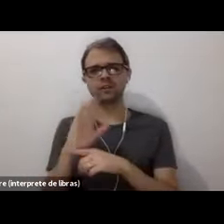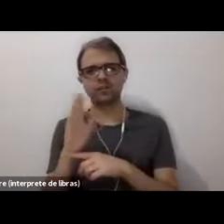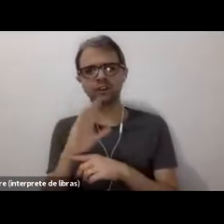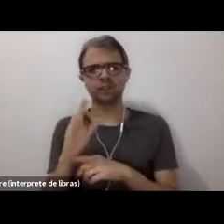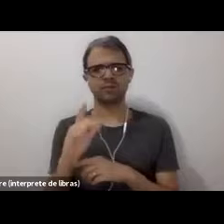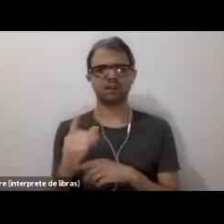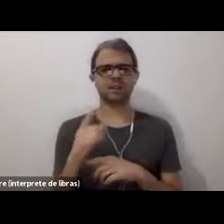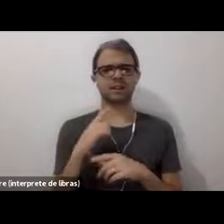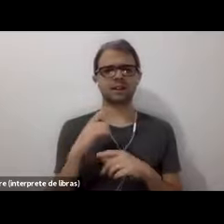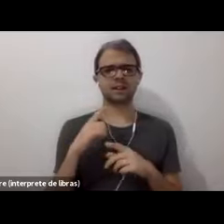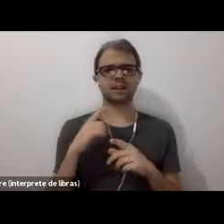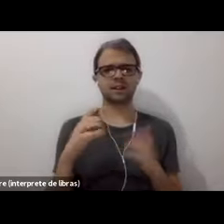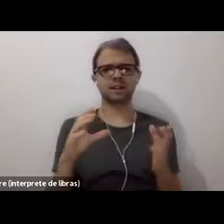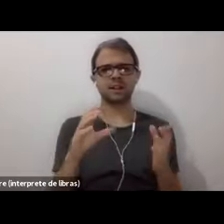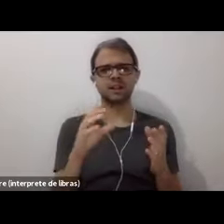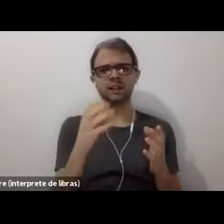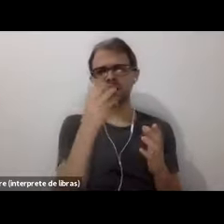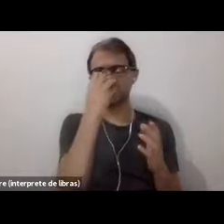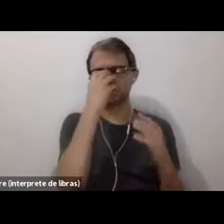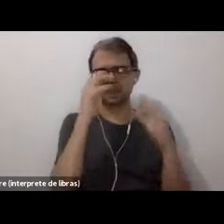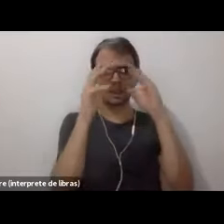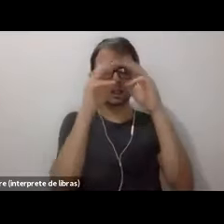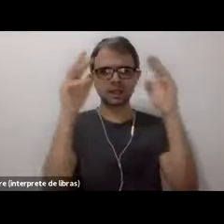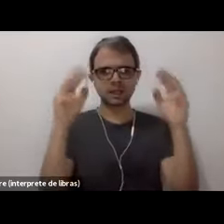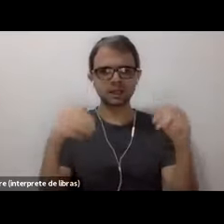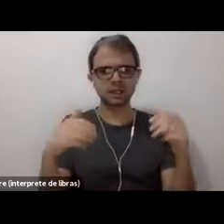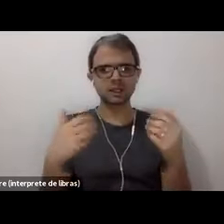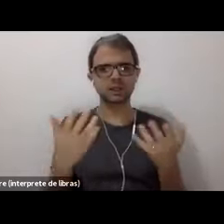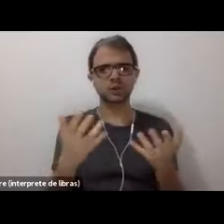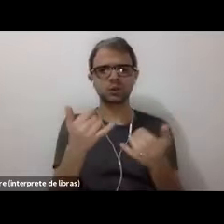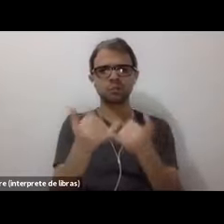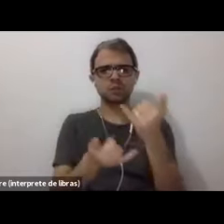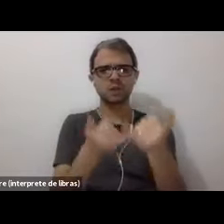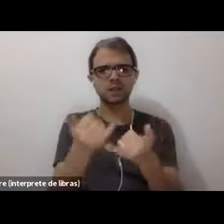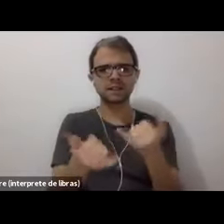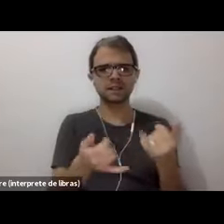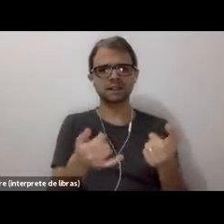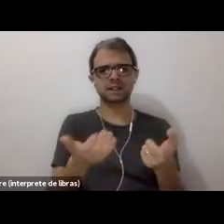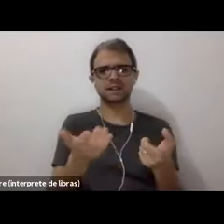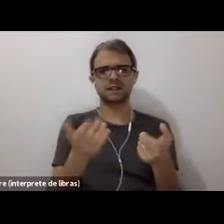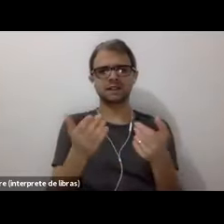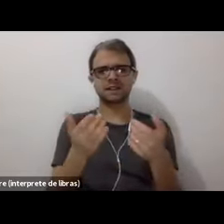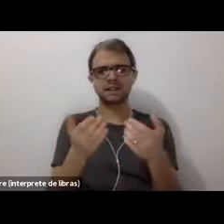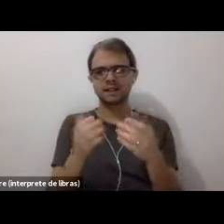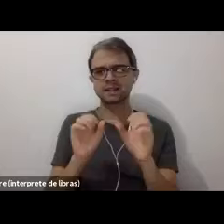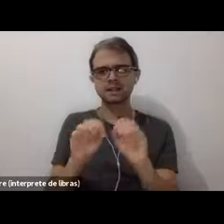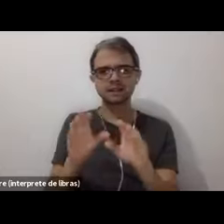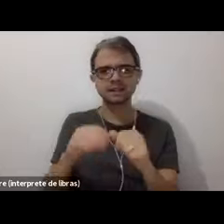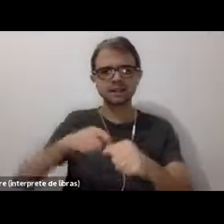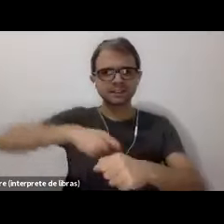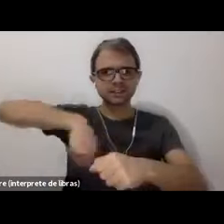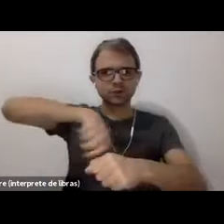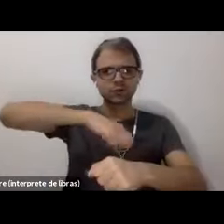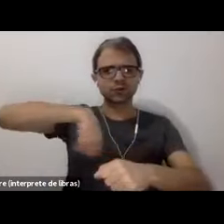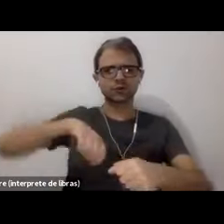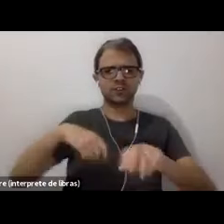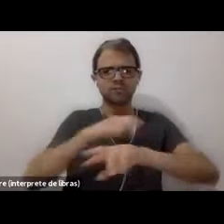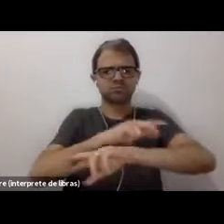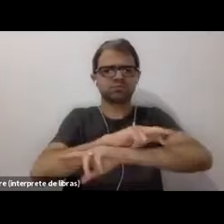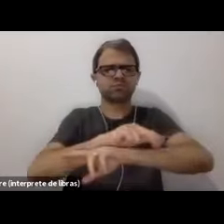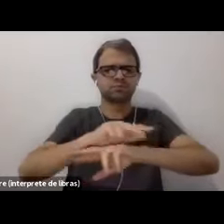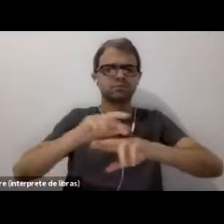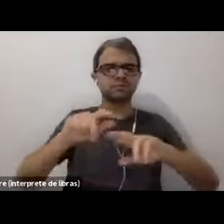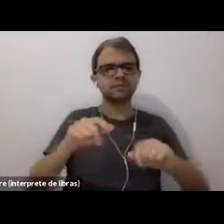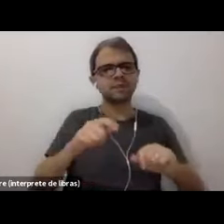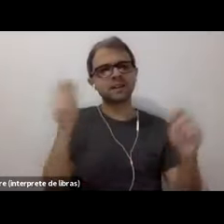circo, brincadeiras lúdicas, enfim, culinária, então a todo momento a gente também proporcionando essa facilidade para os